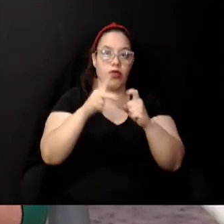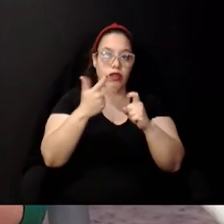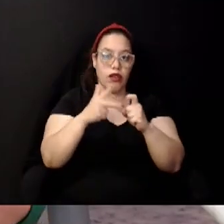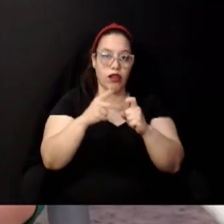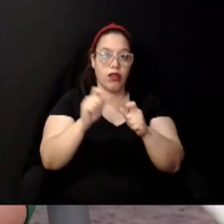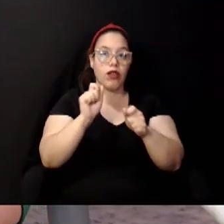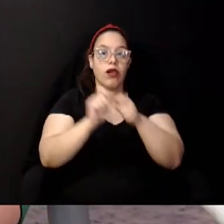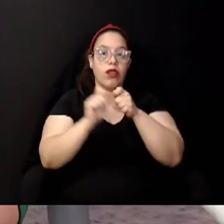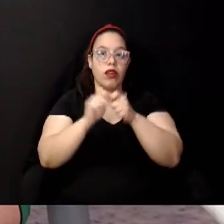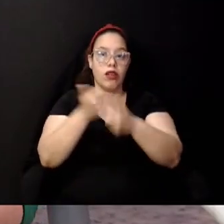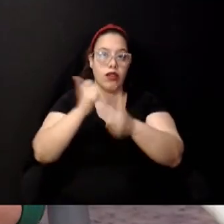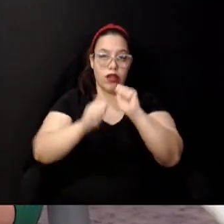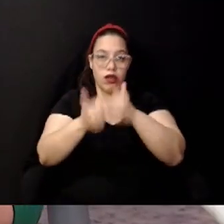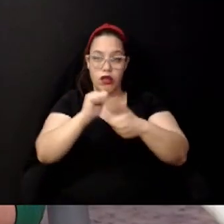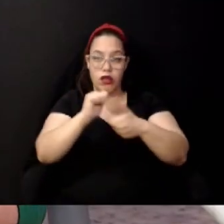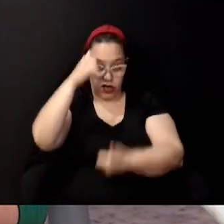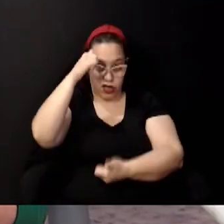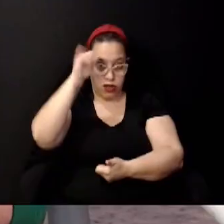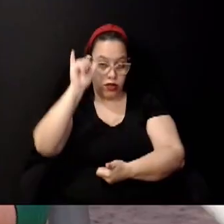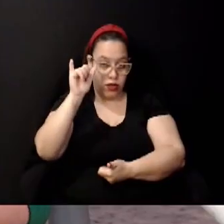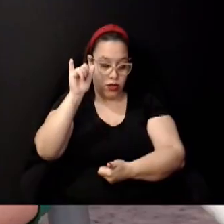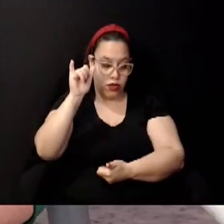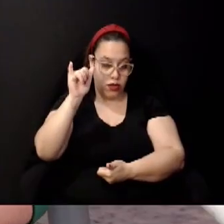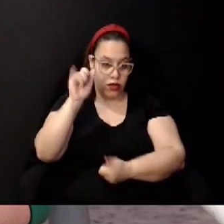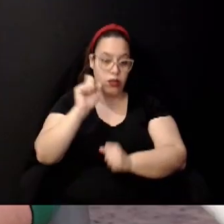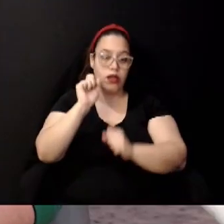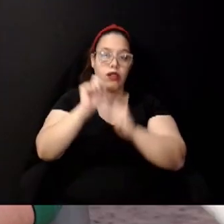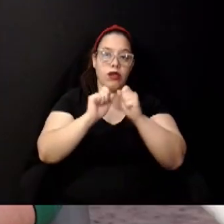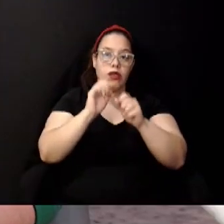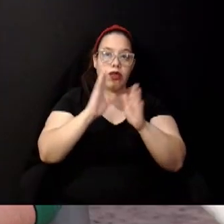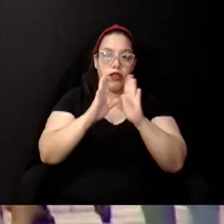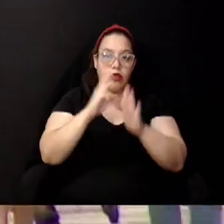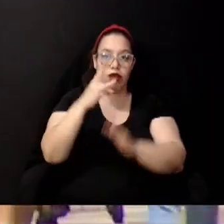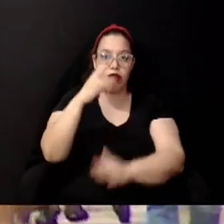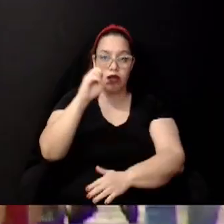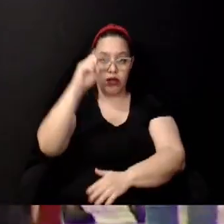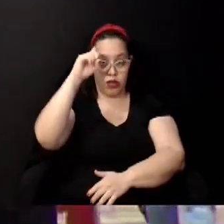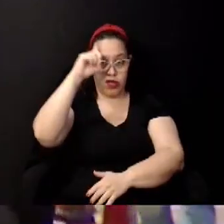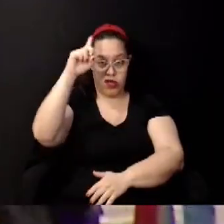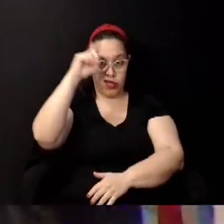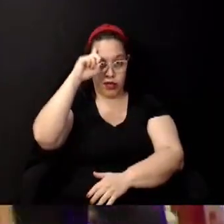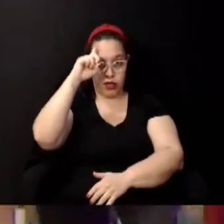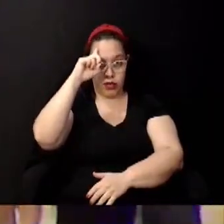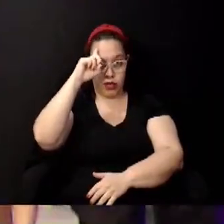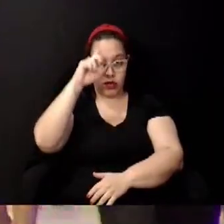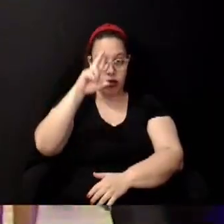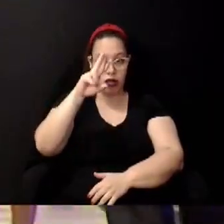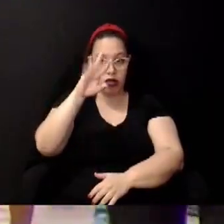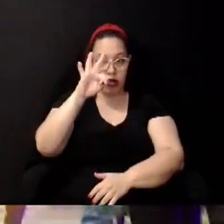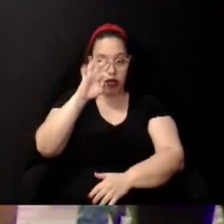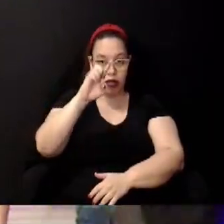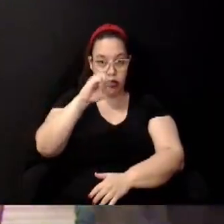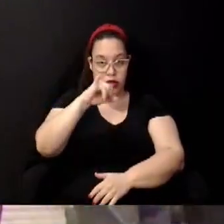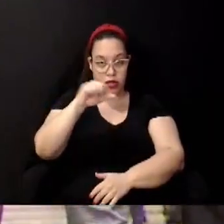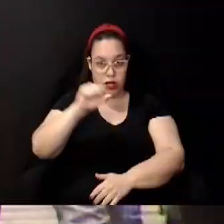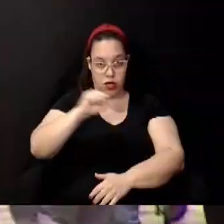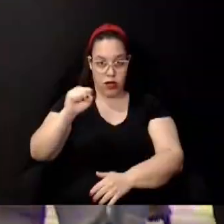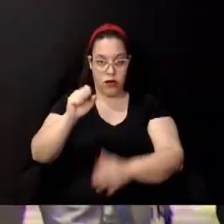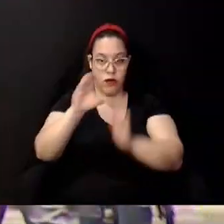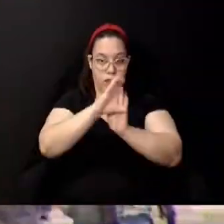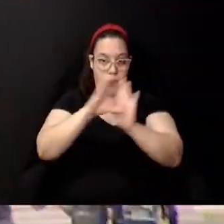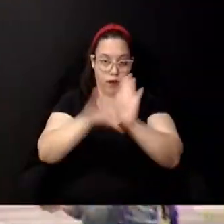análise prévia dos processos em no máximo 30 dias úteis. O programa deve abranger, entre